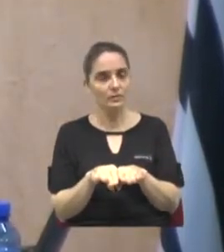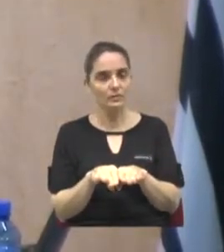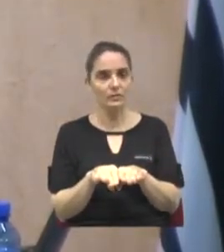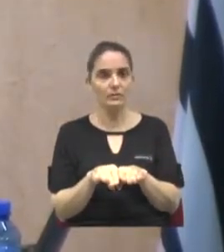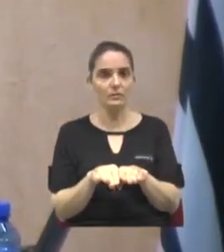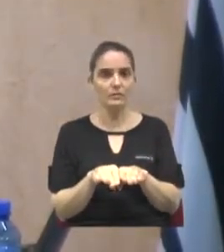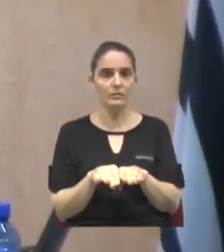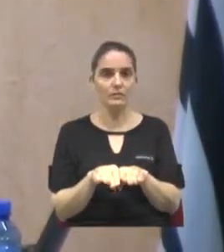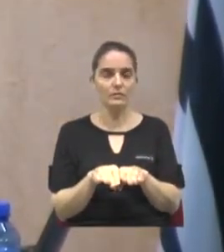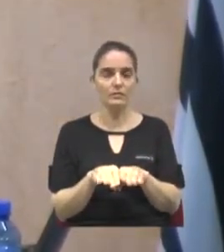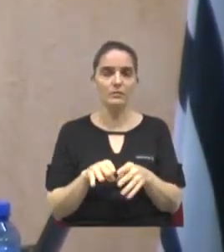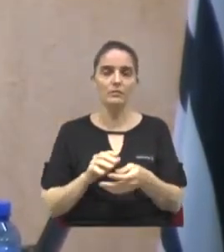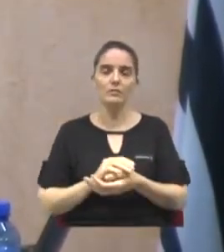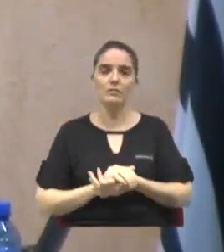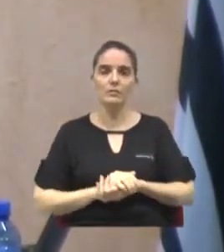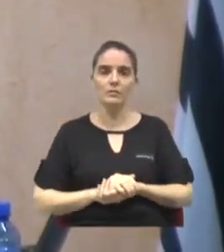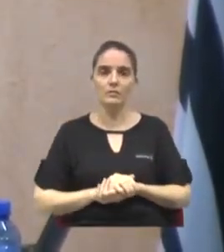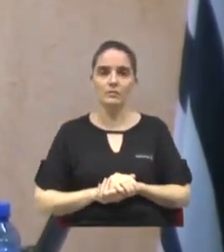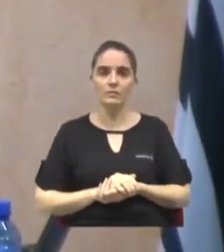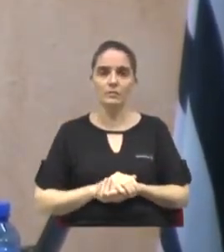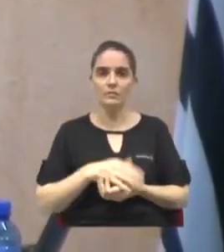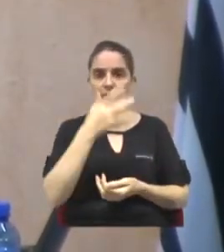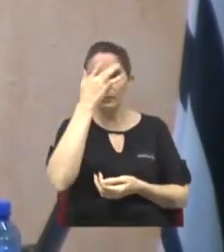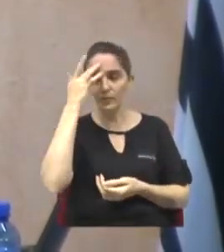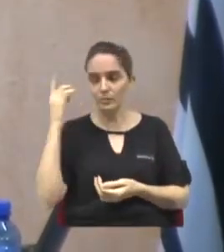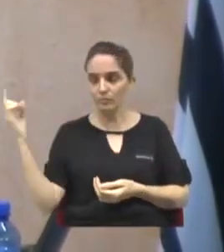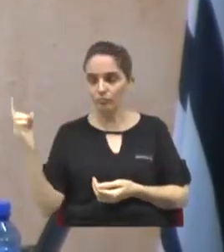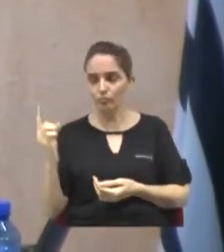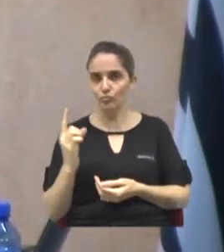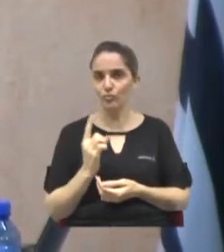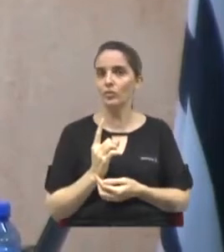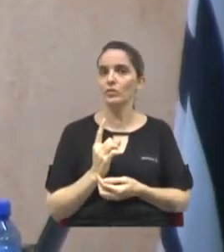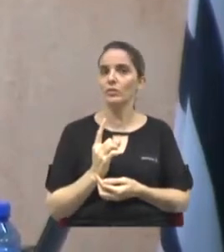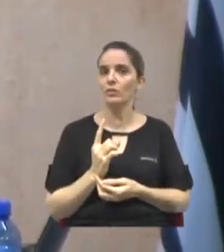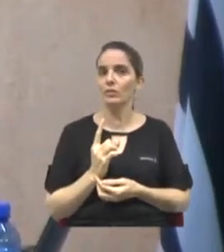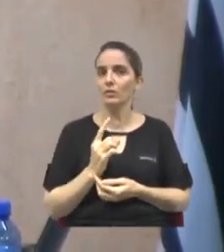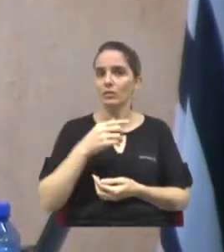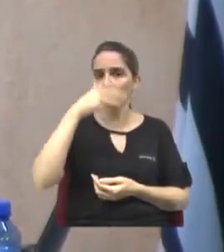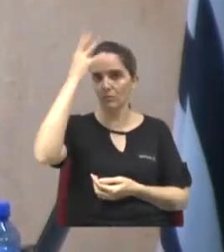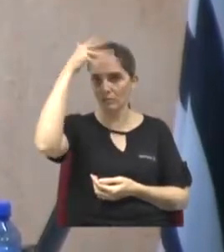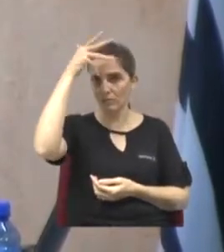que vieram, me buscaram, também